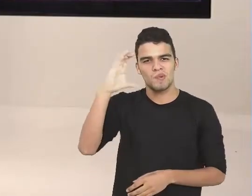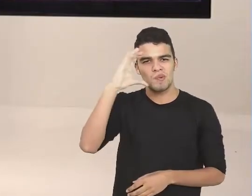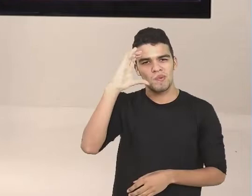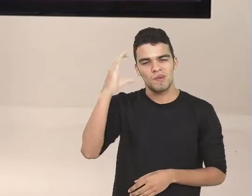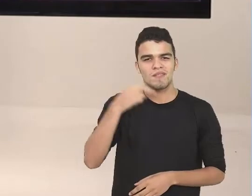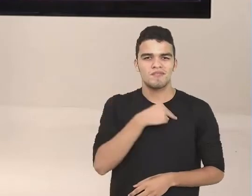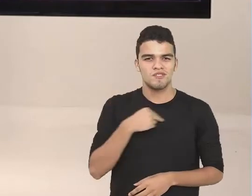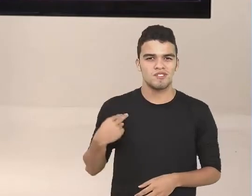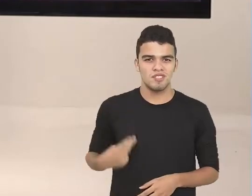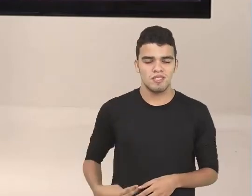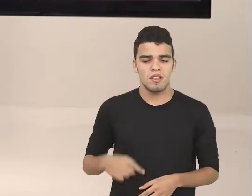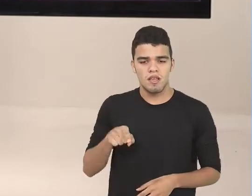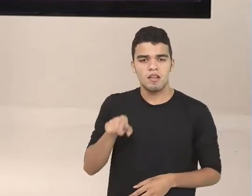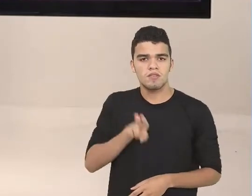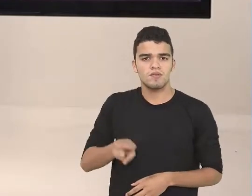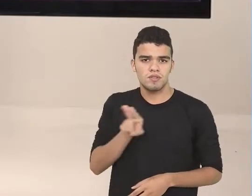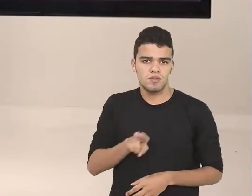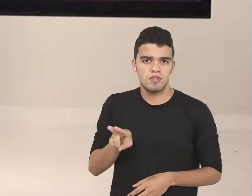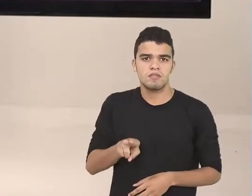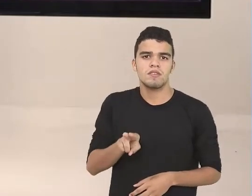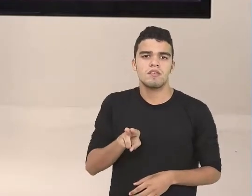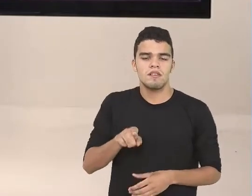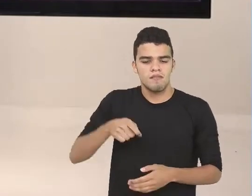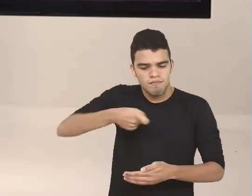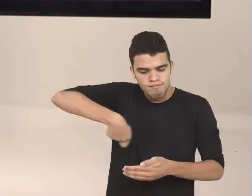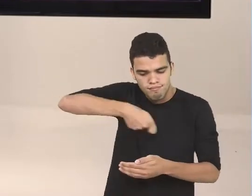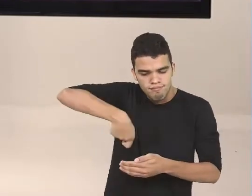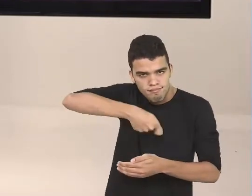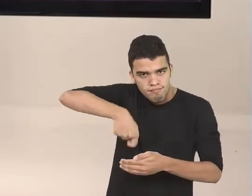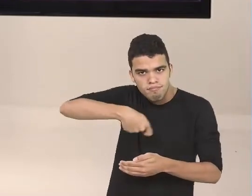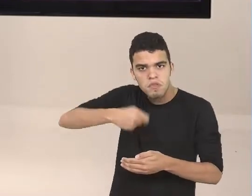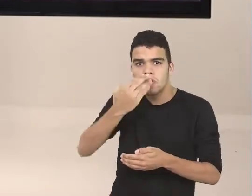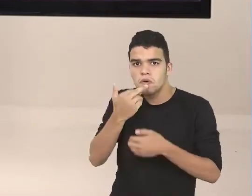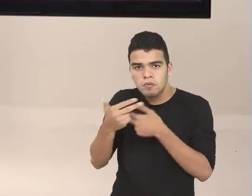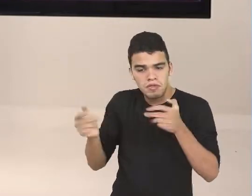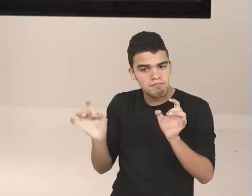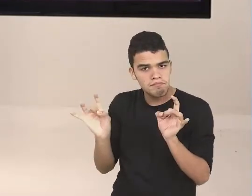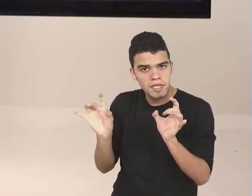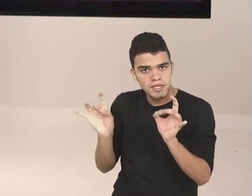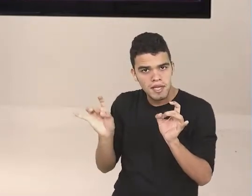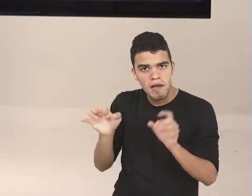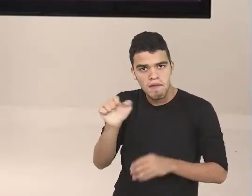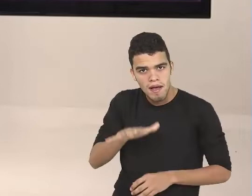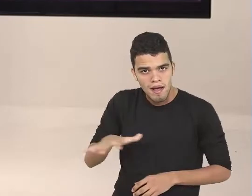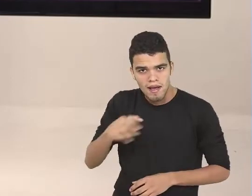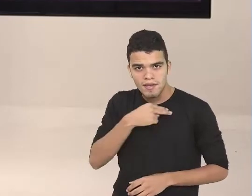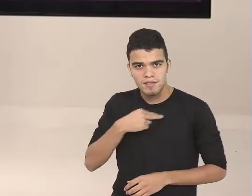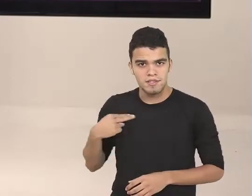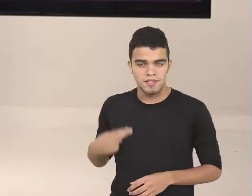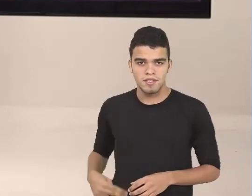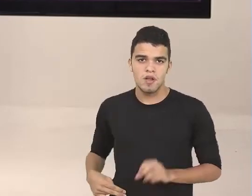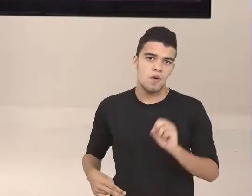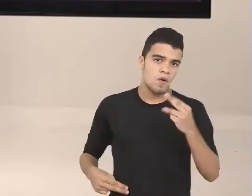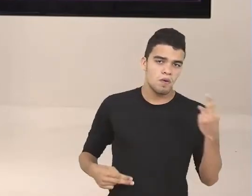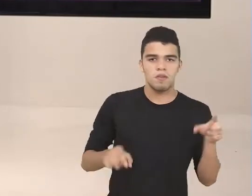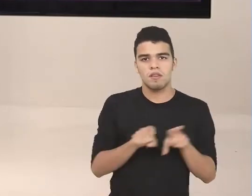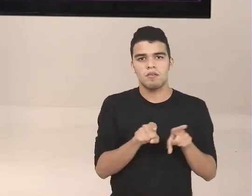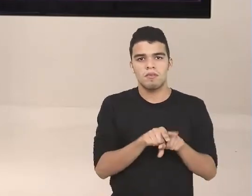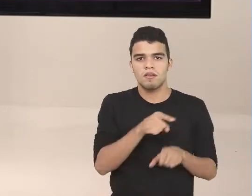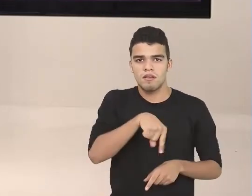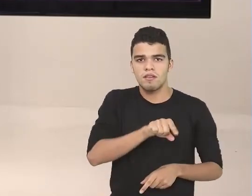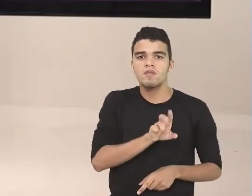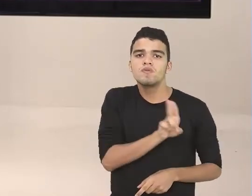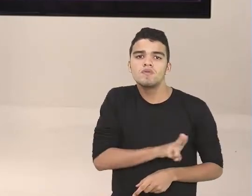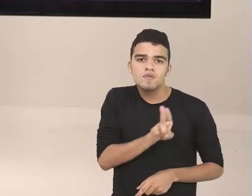ou como iguaria culinária, ou seja, uma comida muito especial daquela área, ou então eles utilizam esses